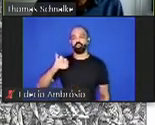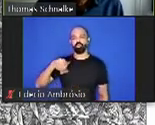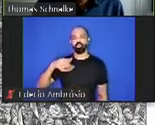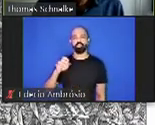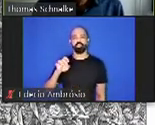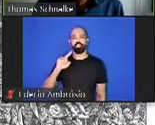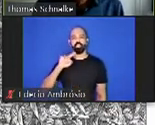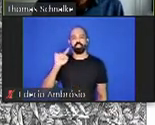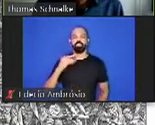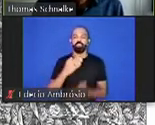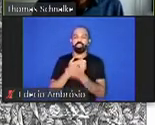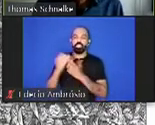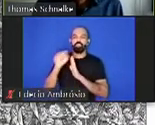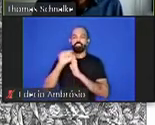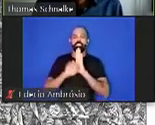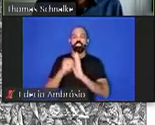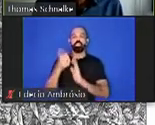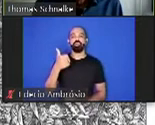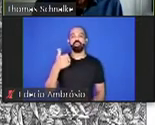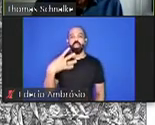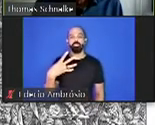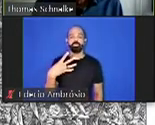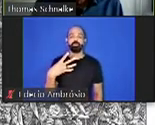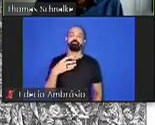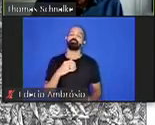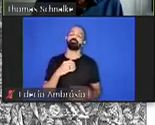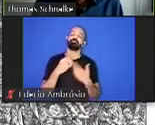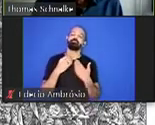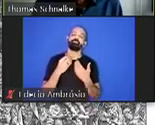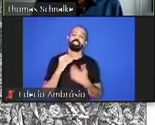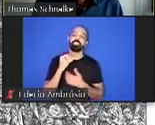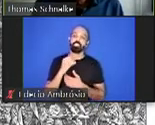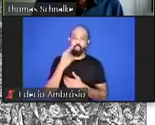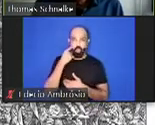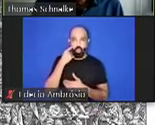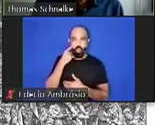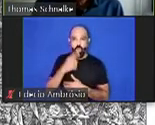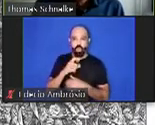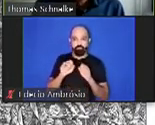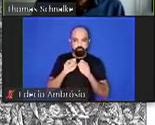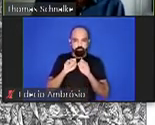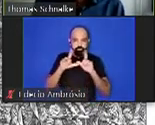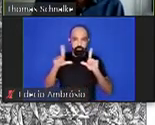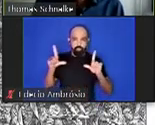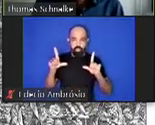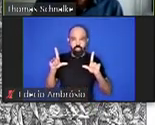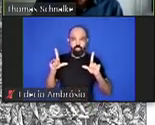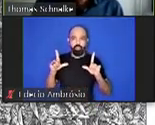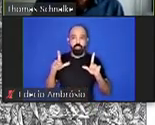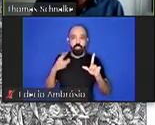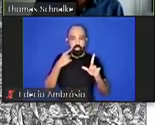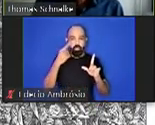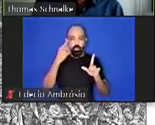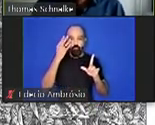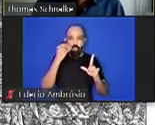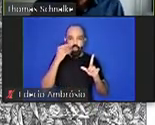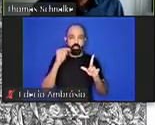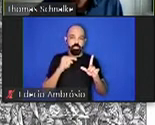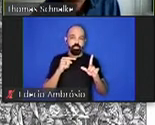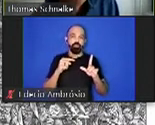início do século XIV. E se nós dermos uma olhada mais de perto nessa foto, nós